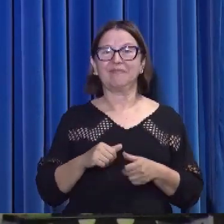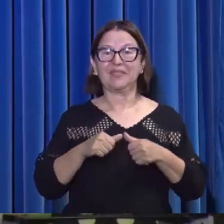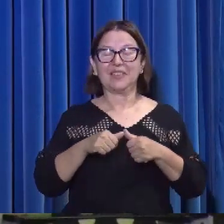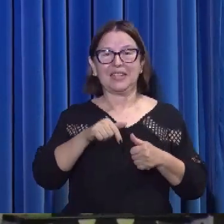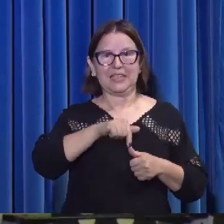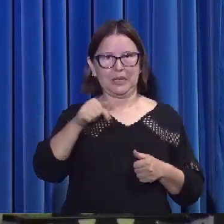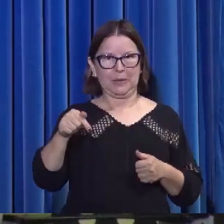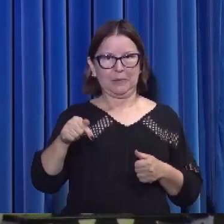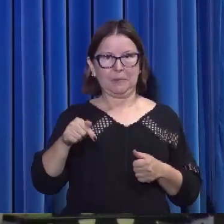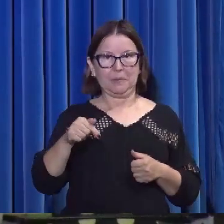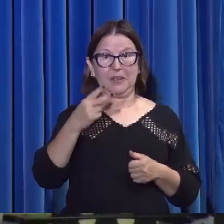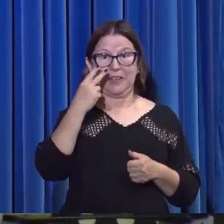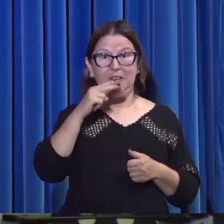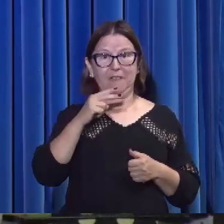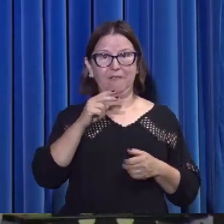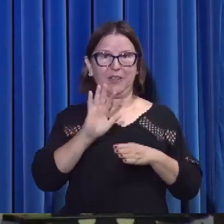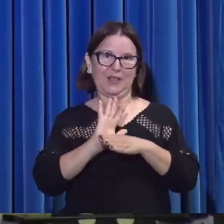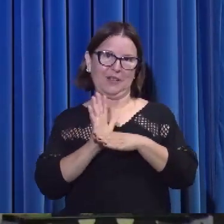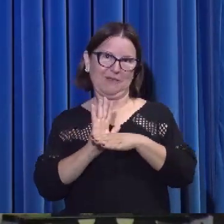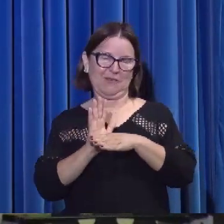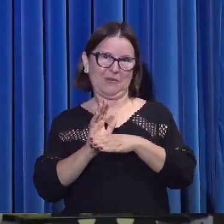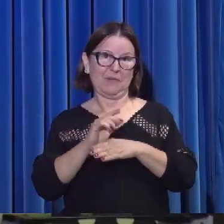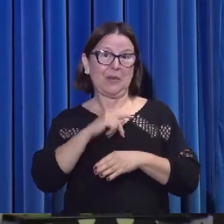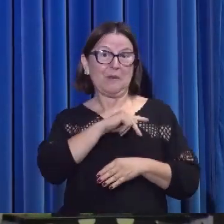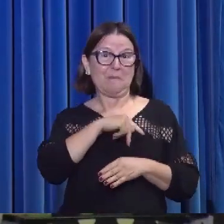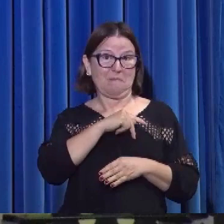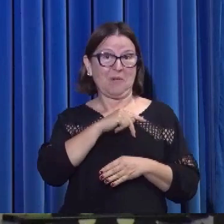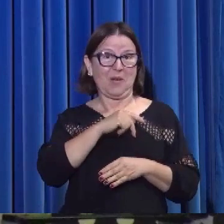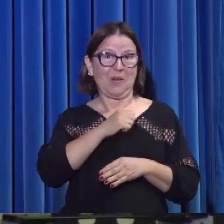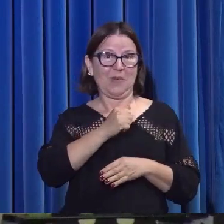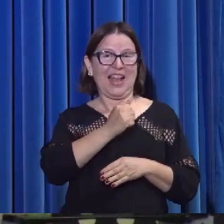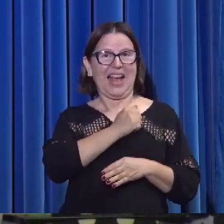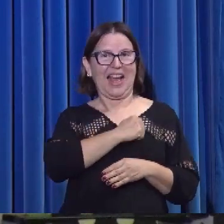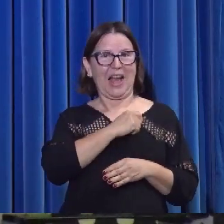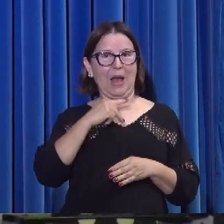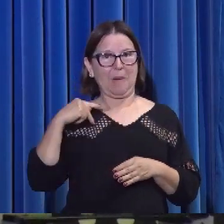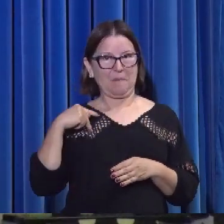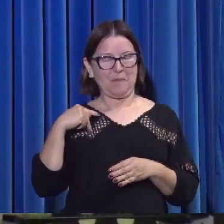o apóstolo de Cristo, 2 vezes.